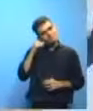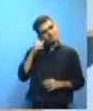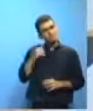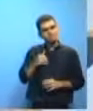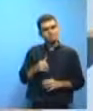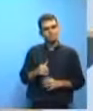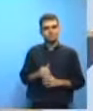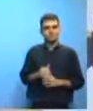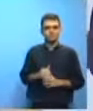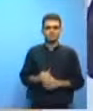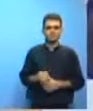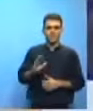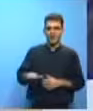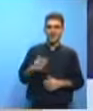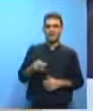Ele falou que é aqui mesmo.